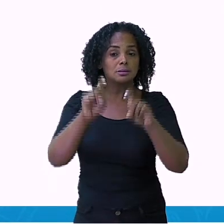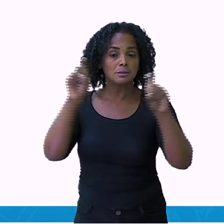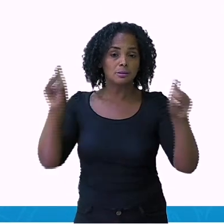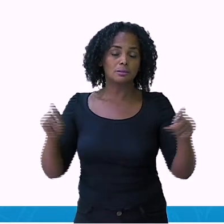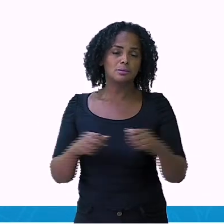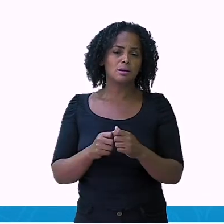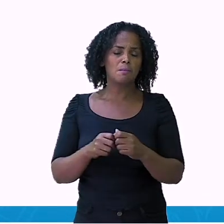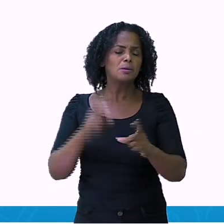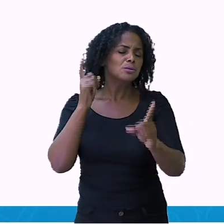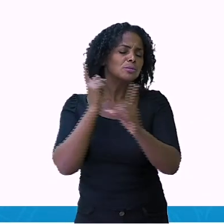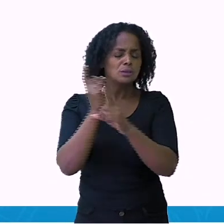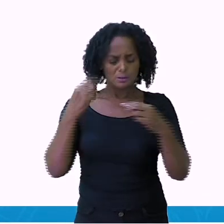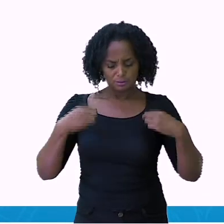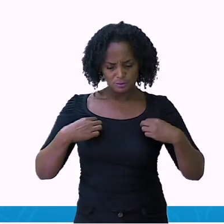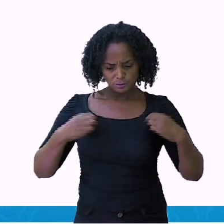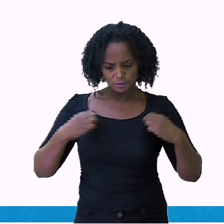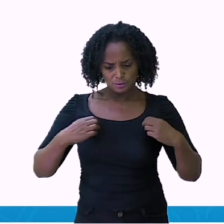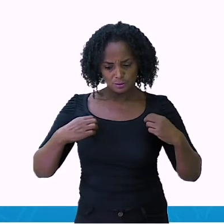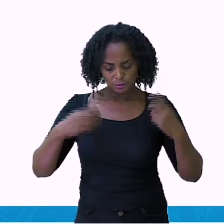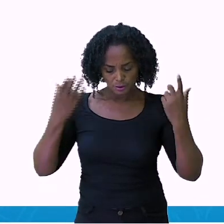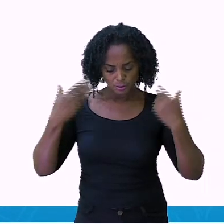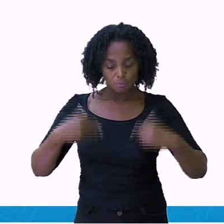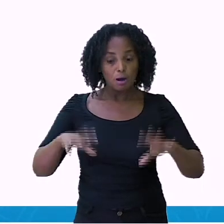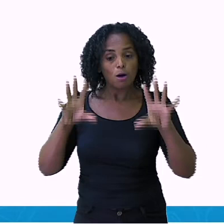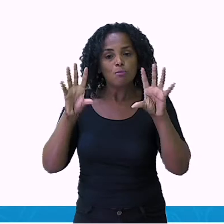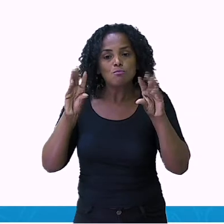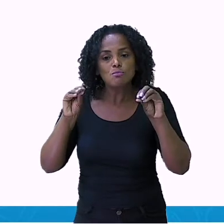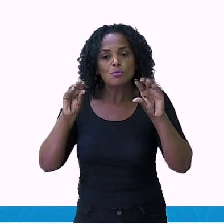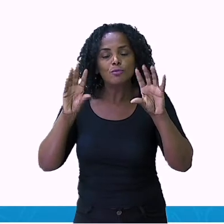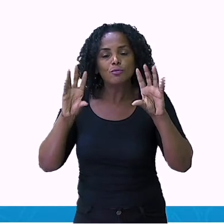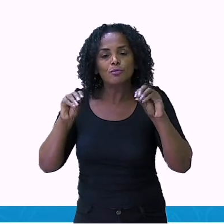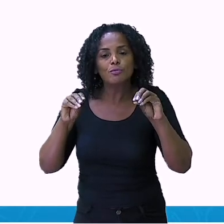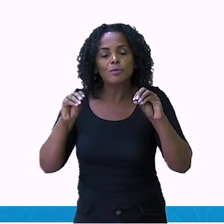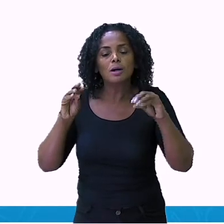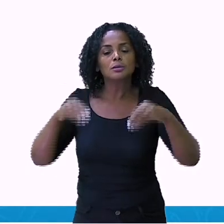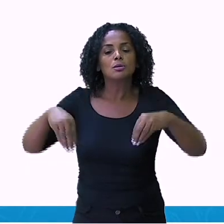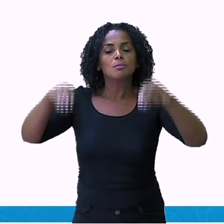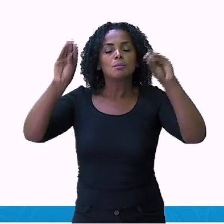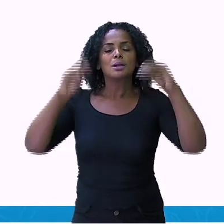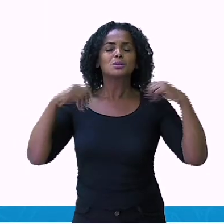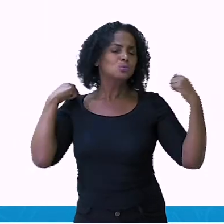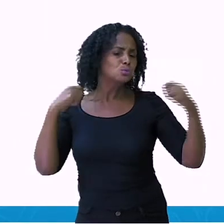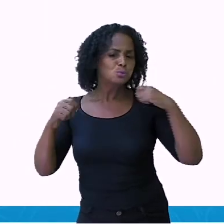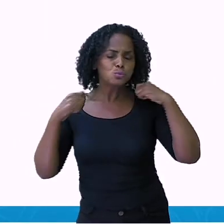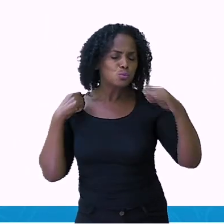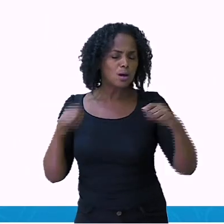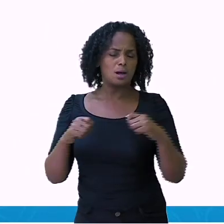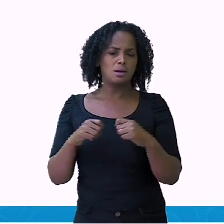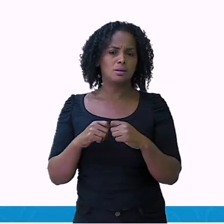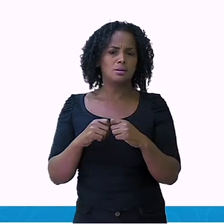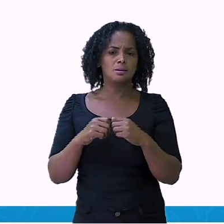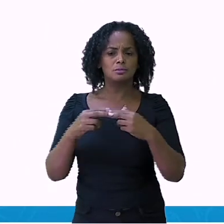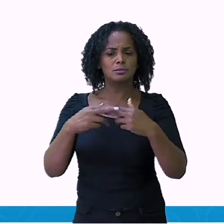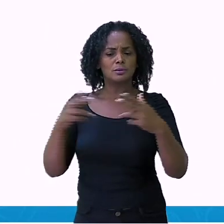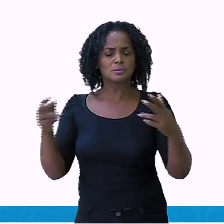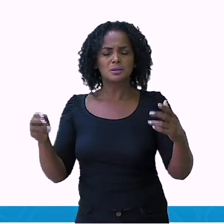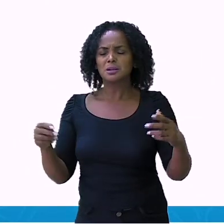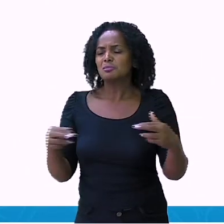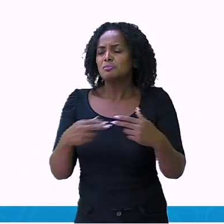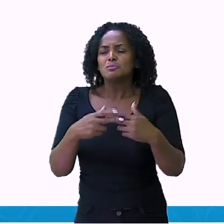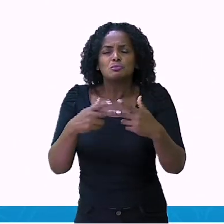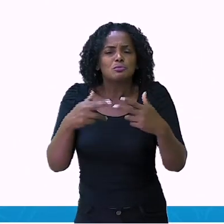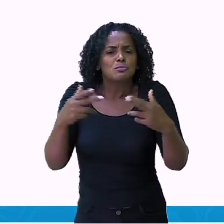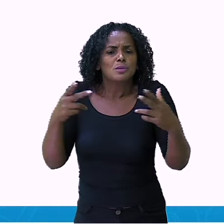encontrar roupas, pijamas, almofada, roupas para enxoval. Então você tem uma N